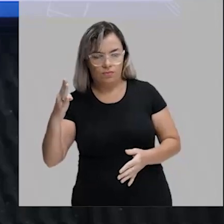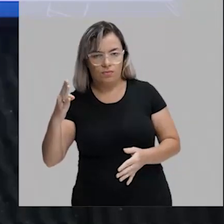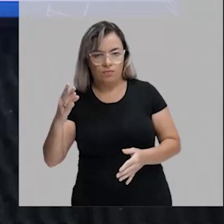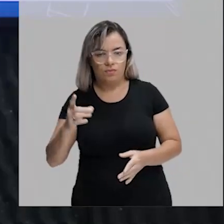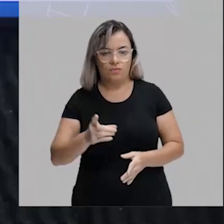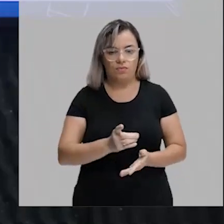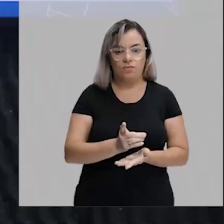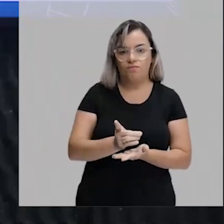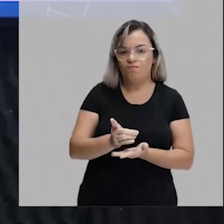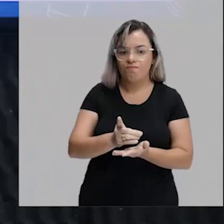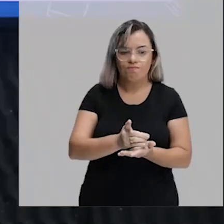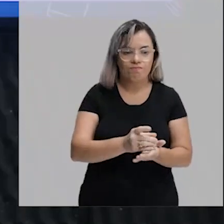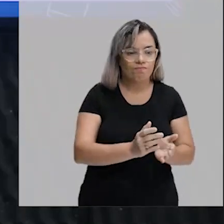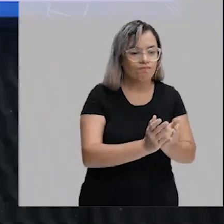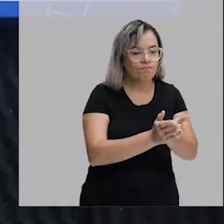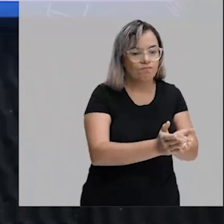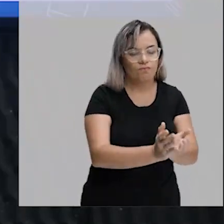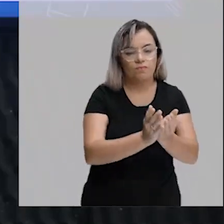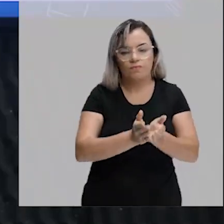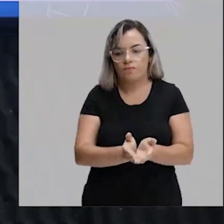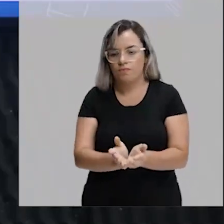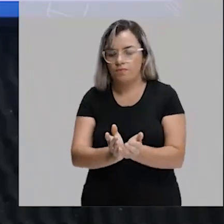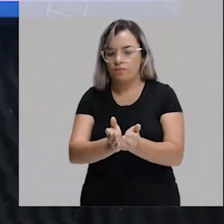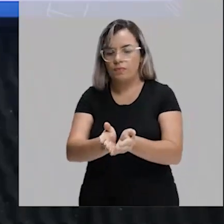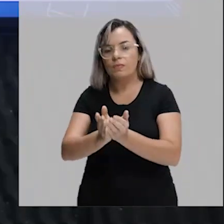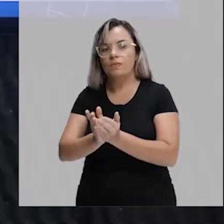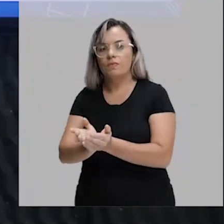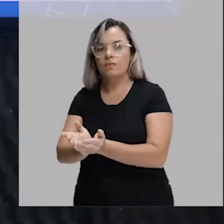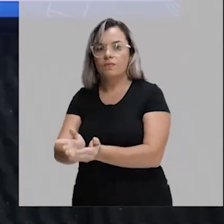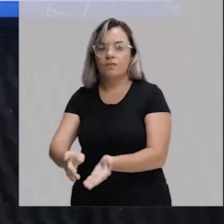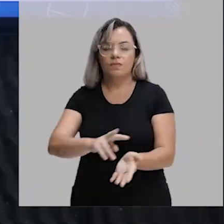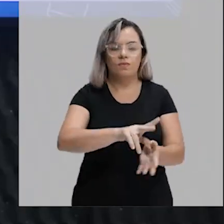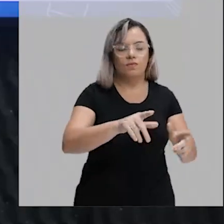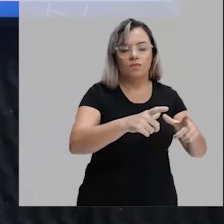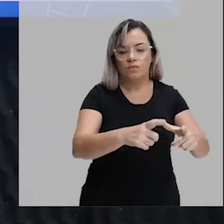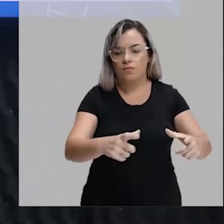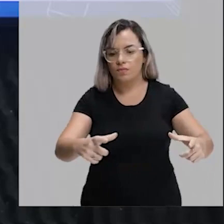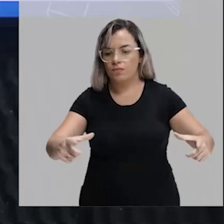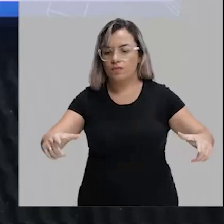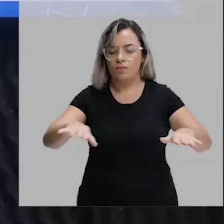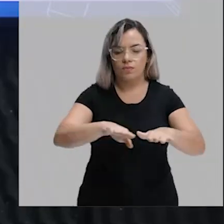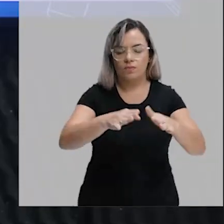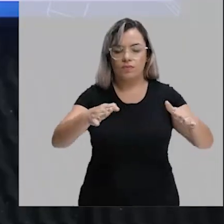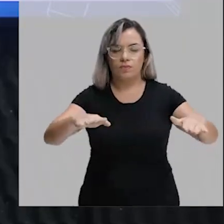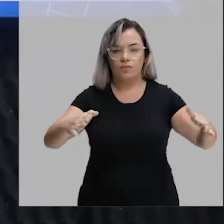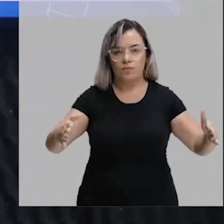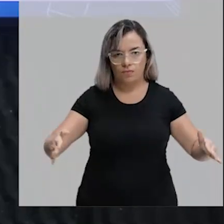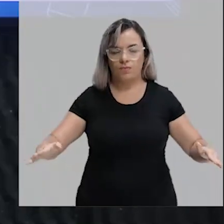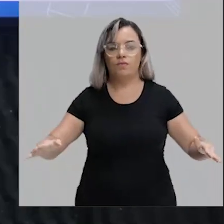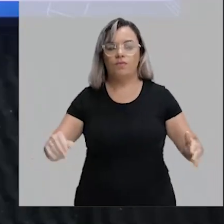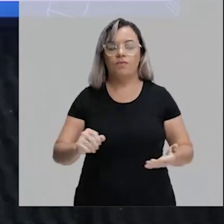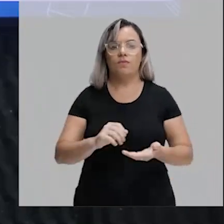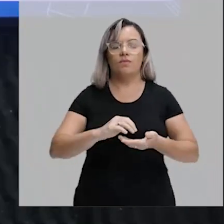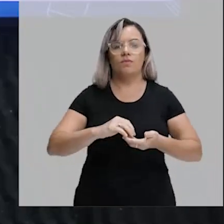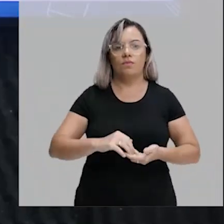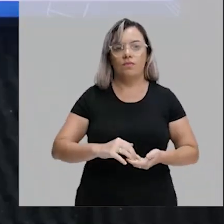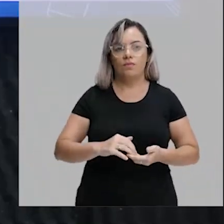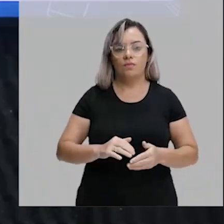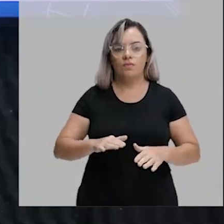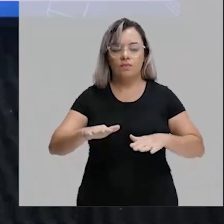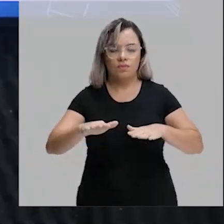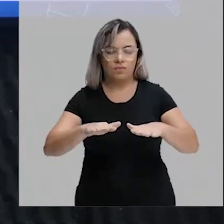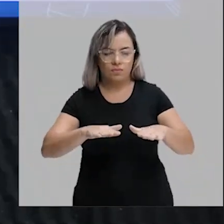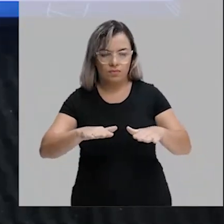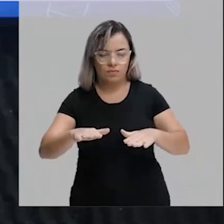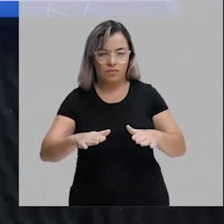condutor desse movimento de expansão ultramarina, ou desse movimento das grandes navegações. Um movimento